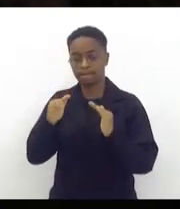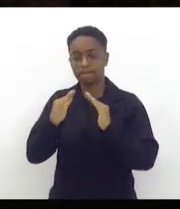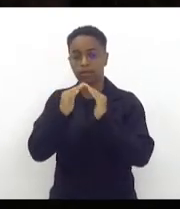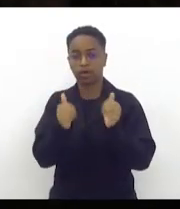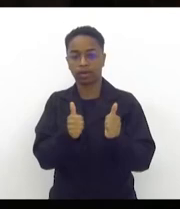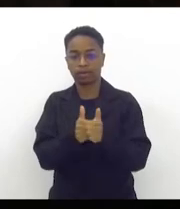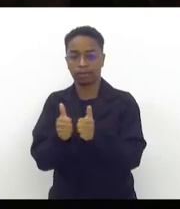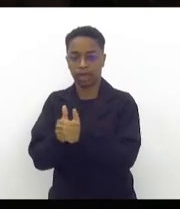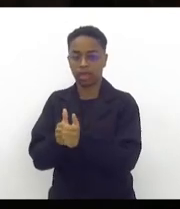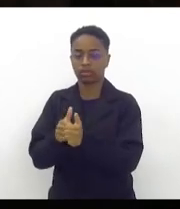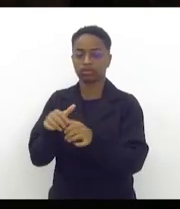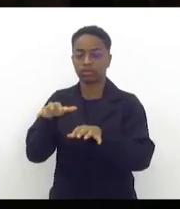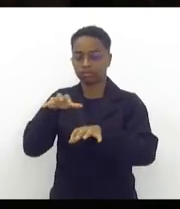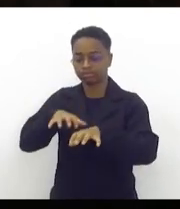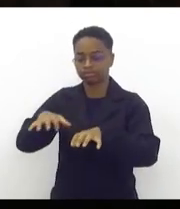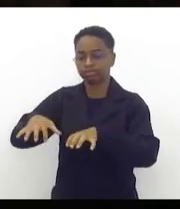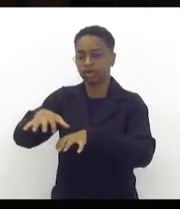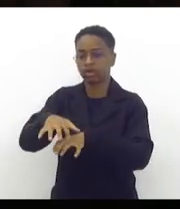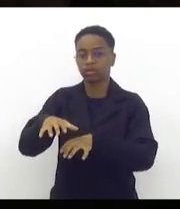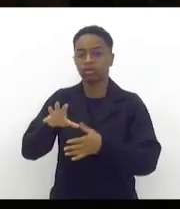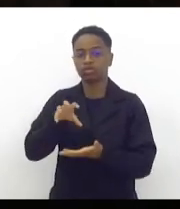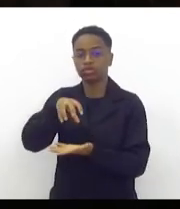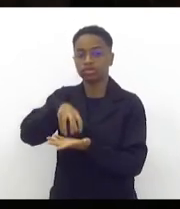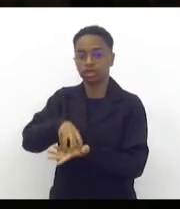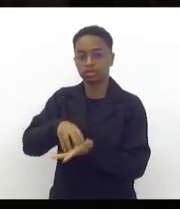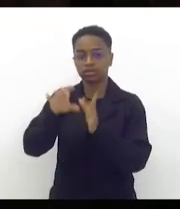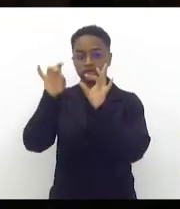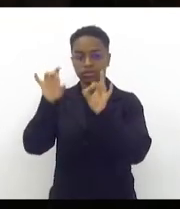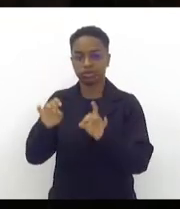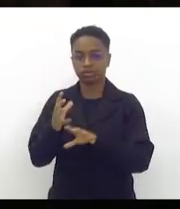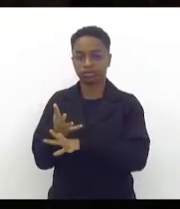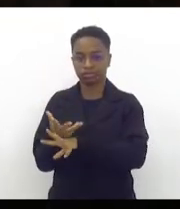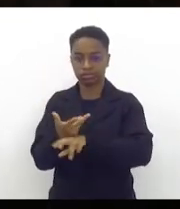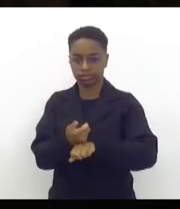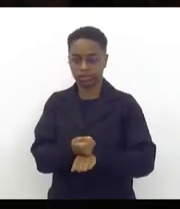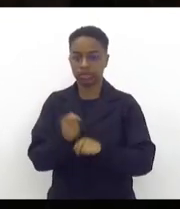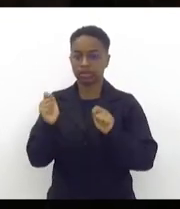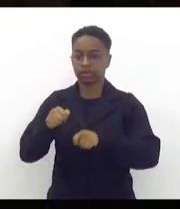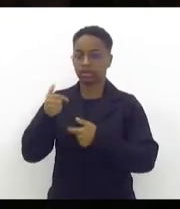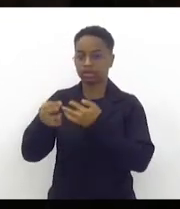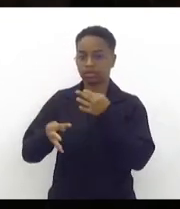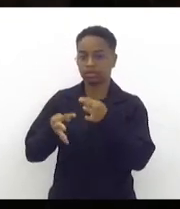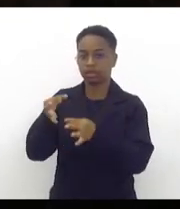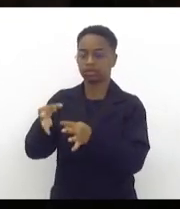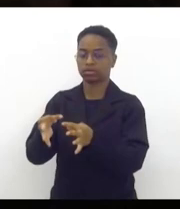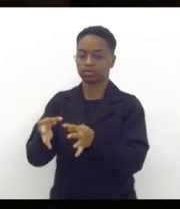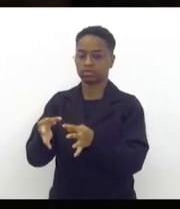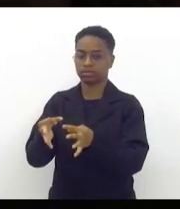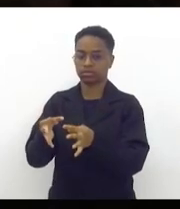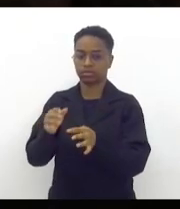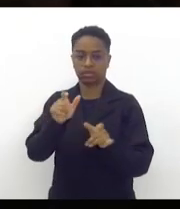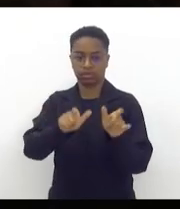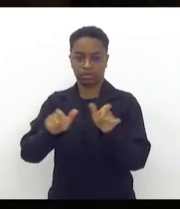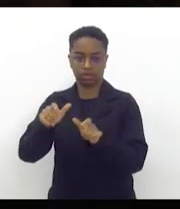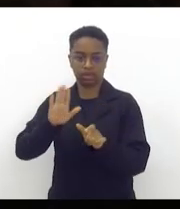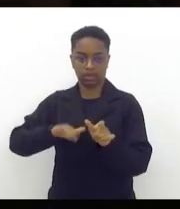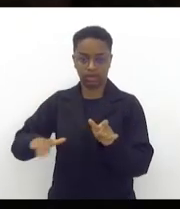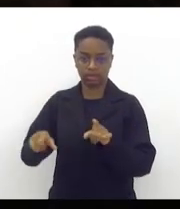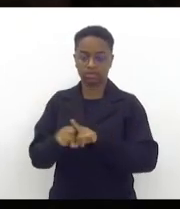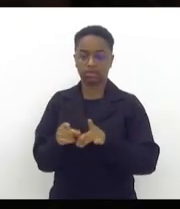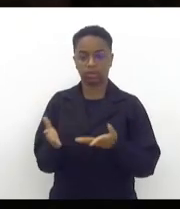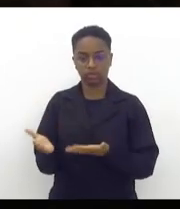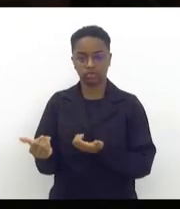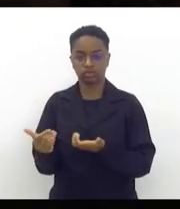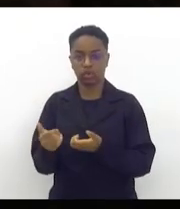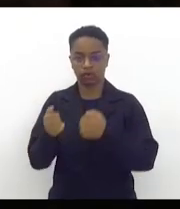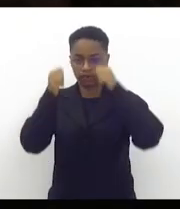lagos, um centro de especialização multidisciplinar de tratamento das nossas crianças e jovens